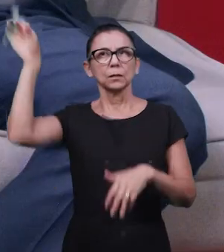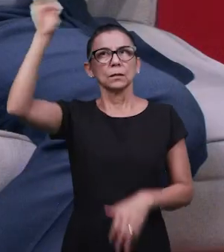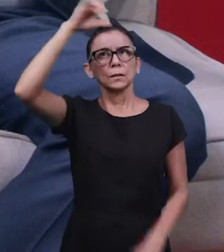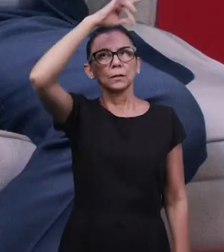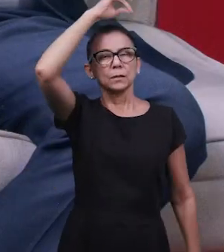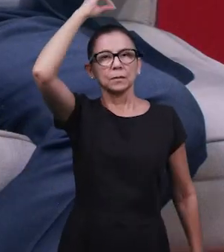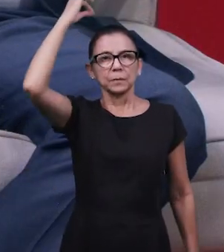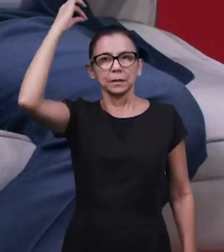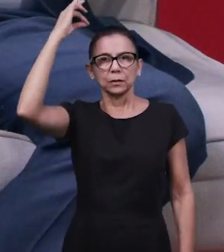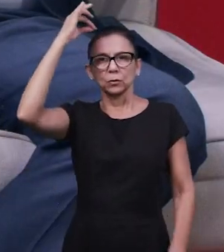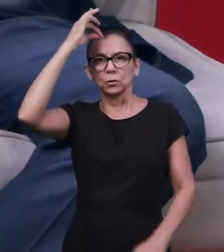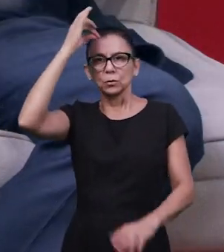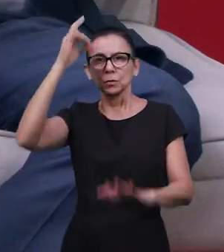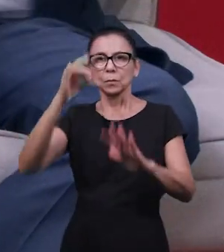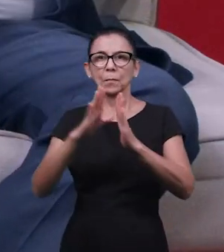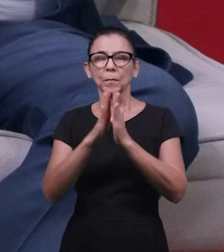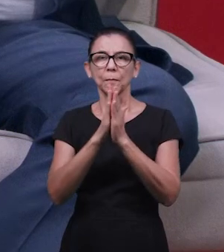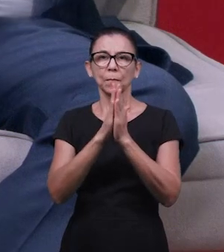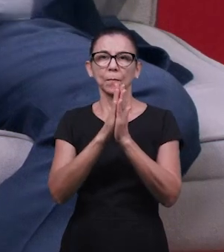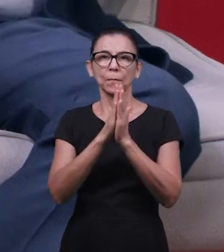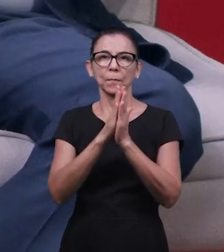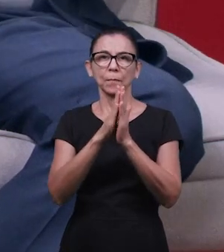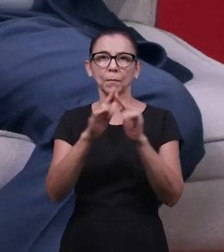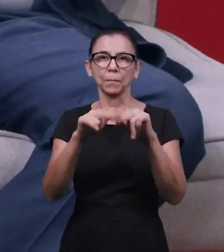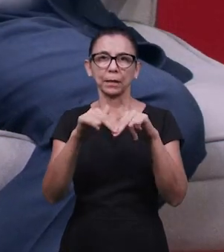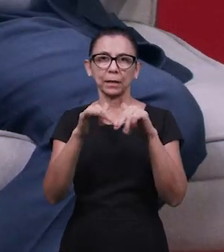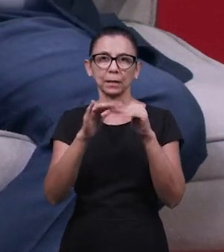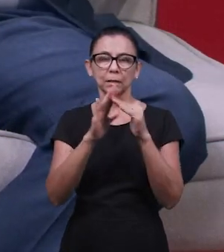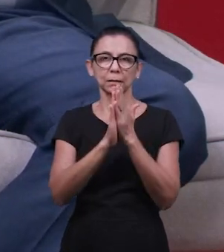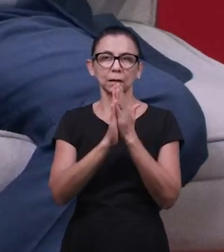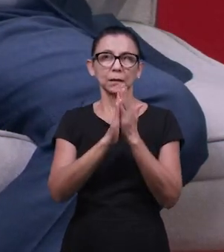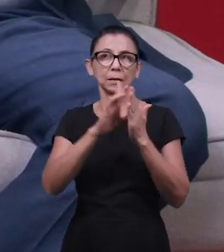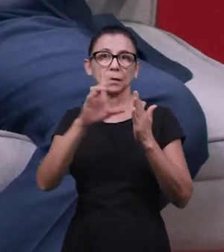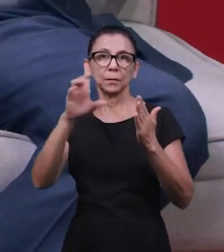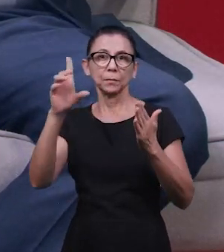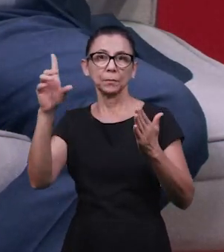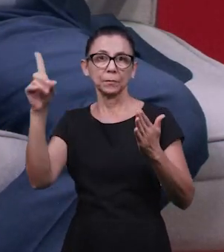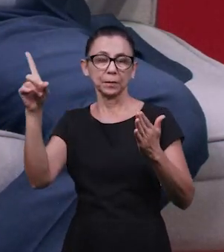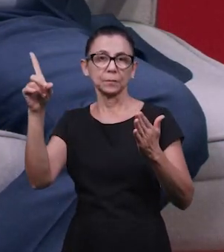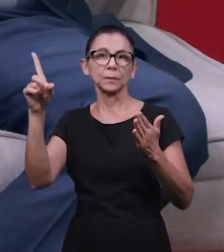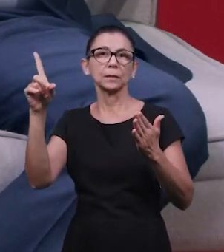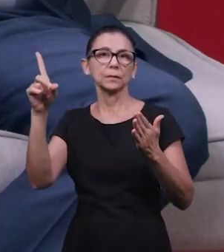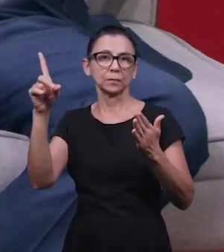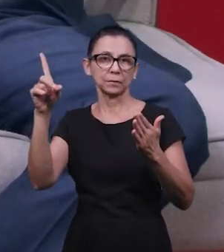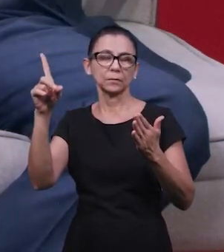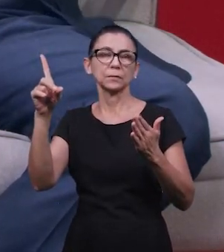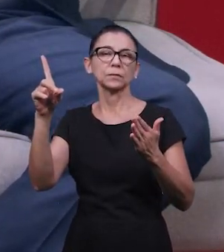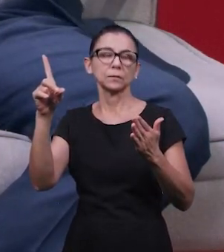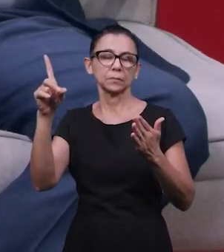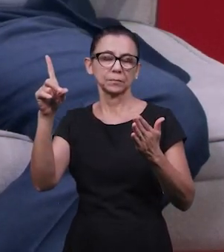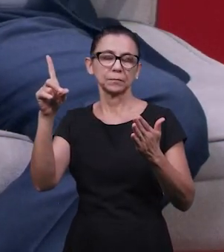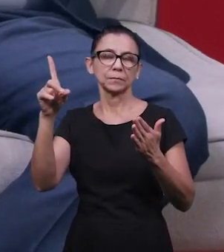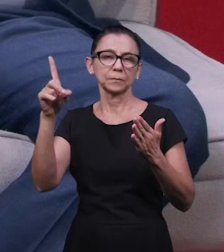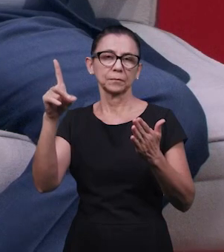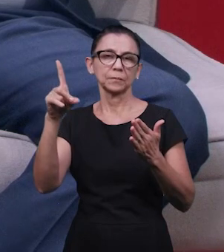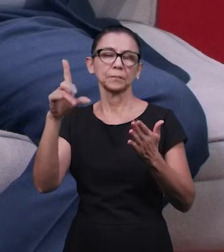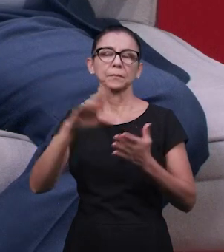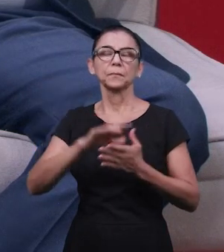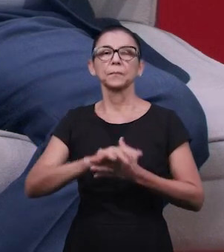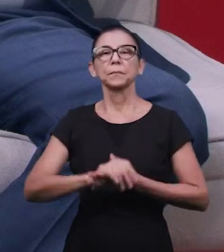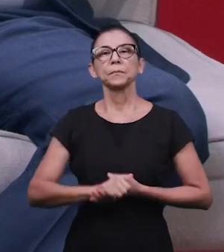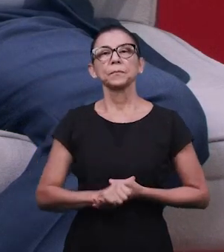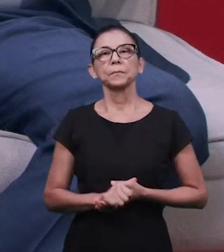isso também foi dito na última Escola Bíblica, a respeito das